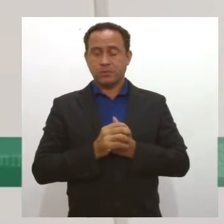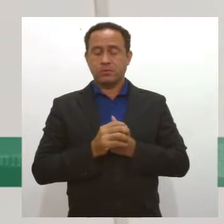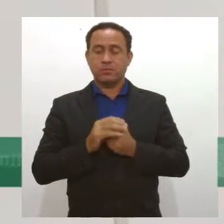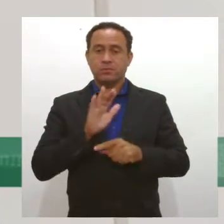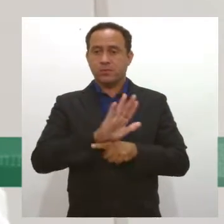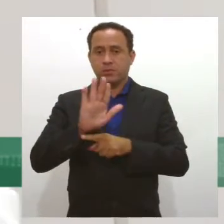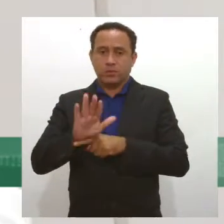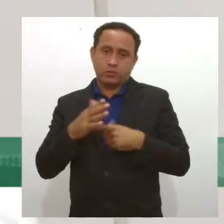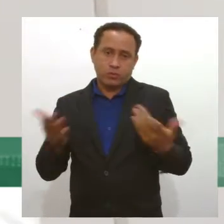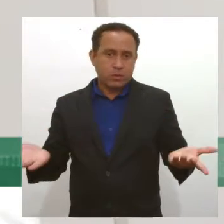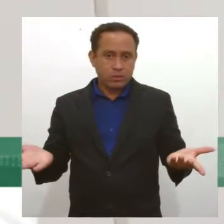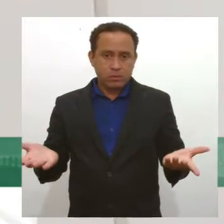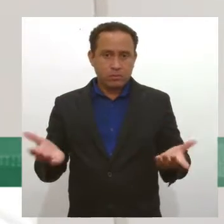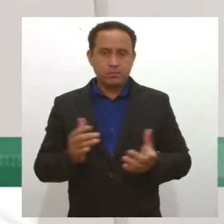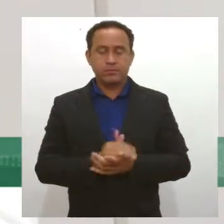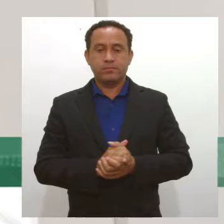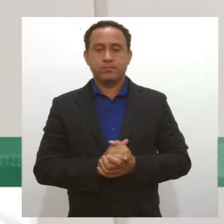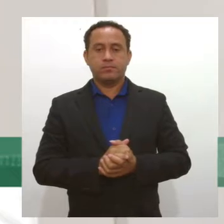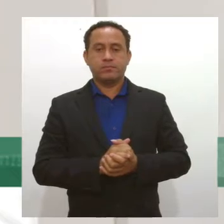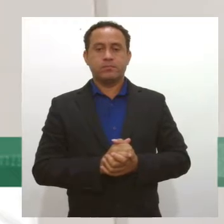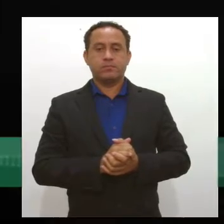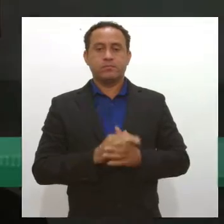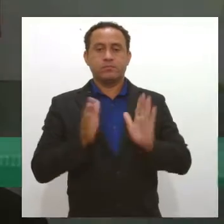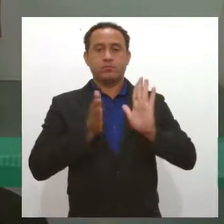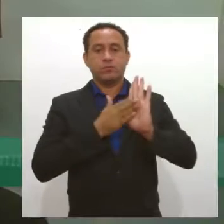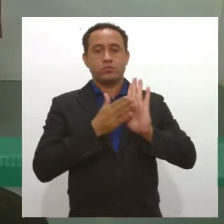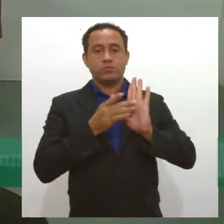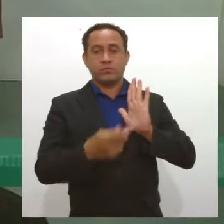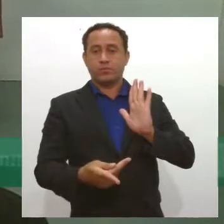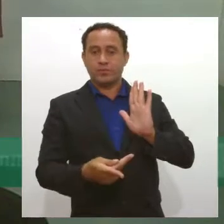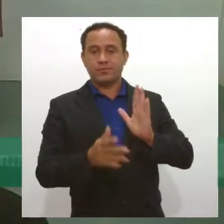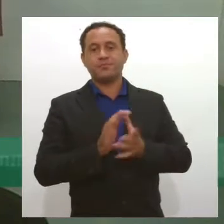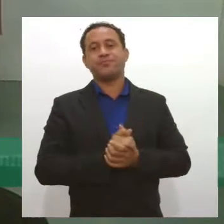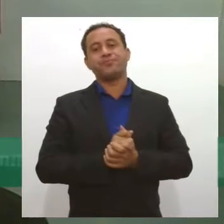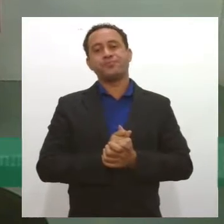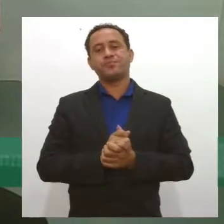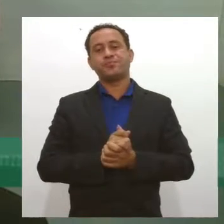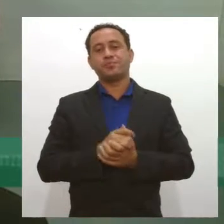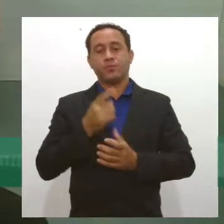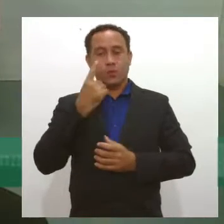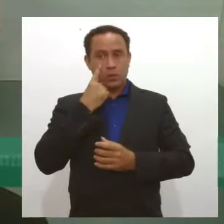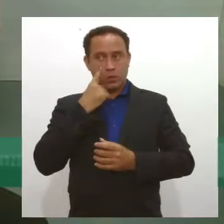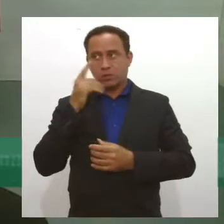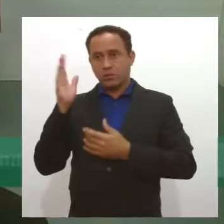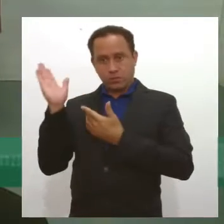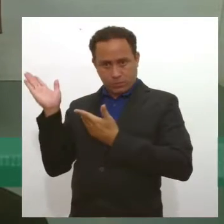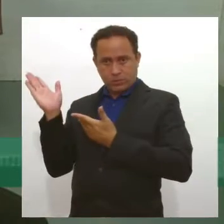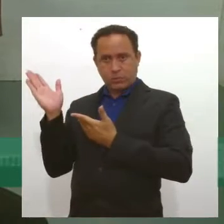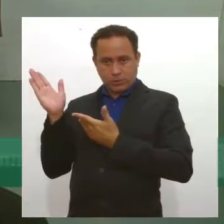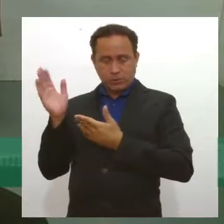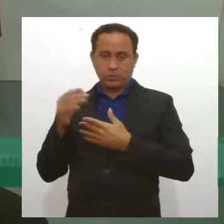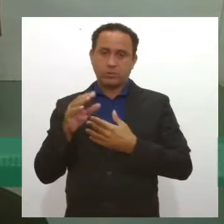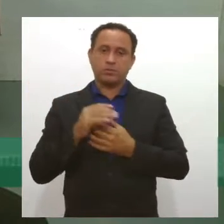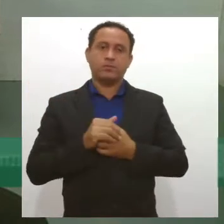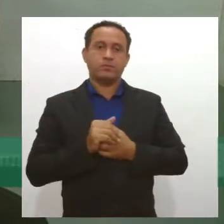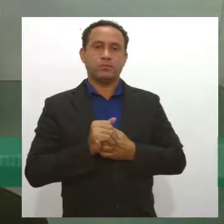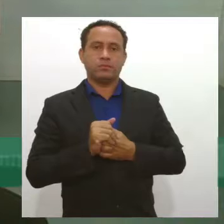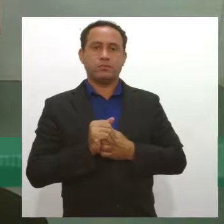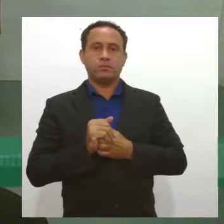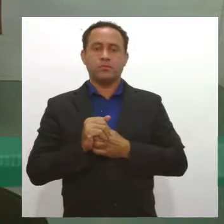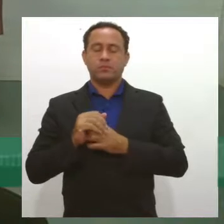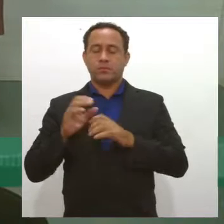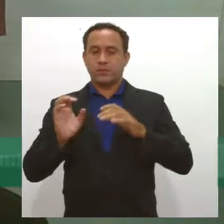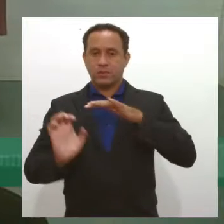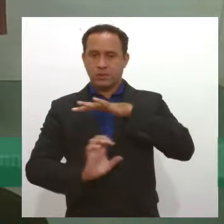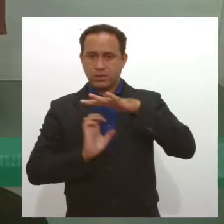beneficiar do que foi proposto. A gente acompanhou aí a situação, né, das startups